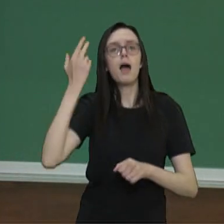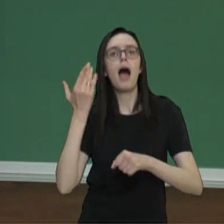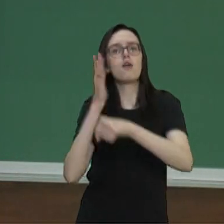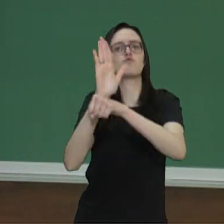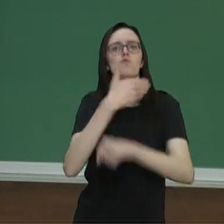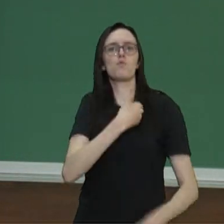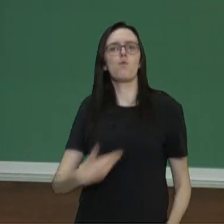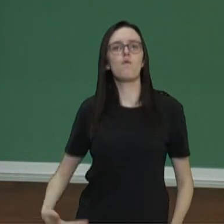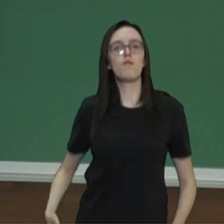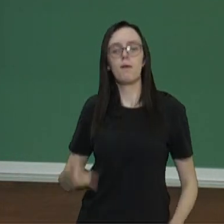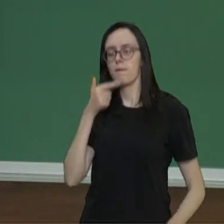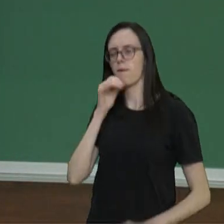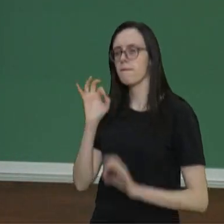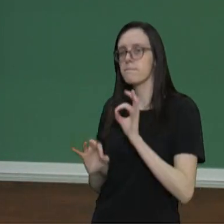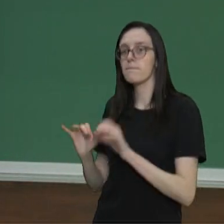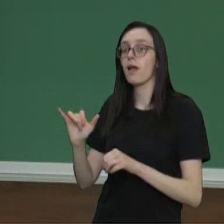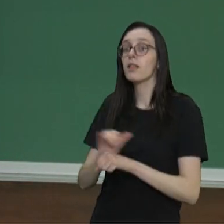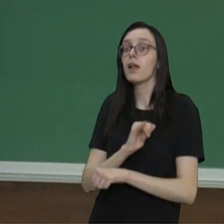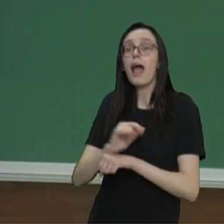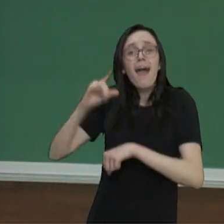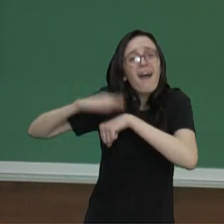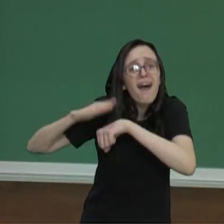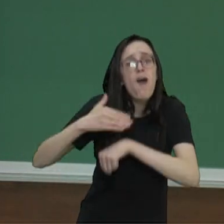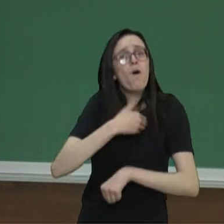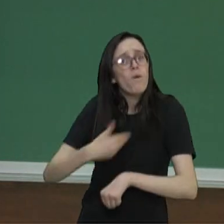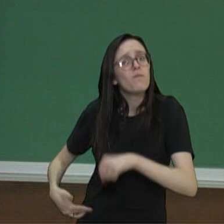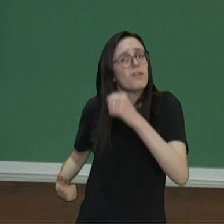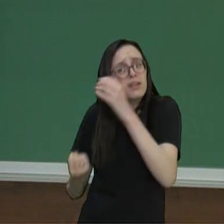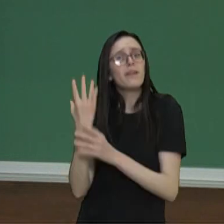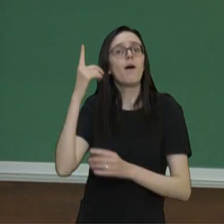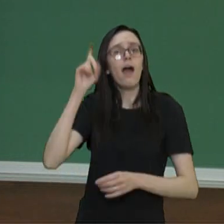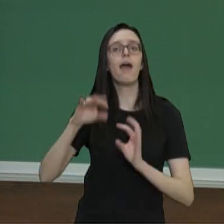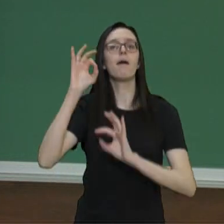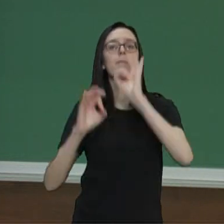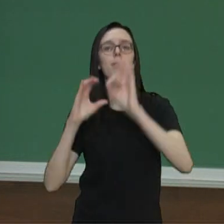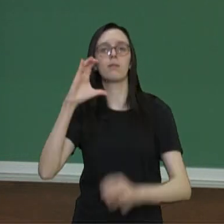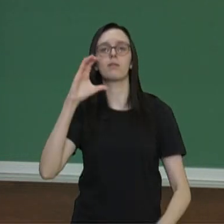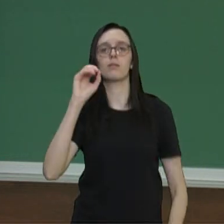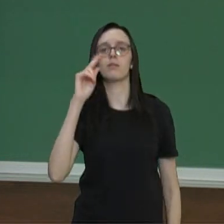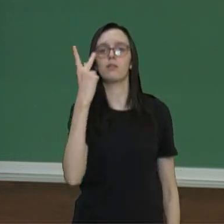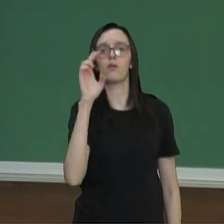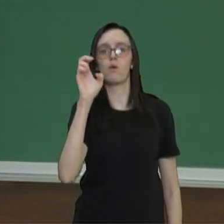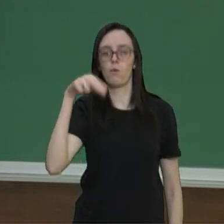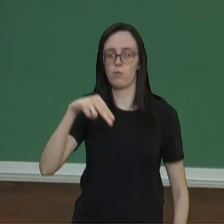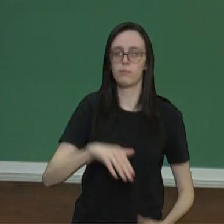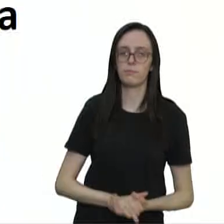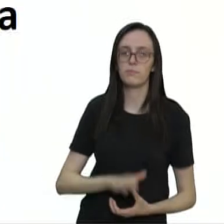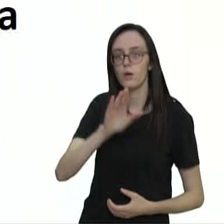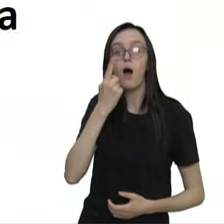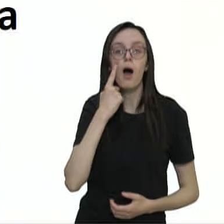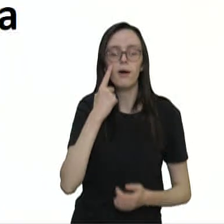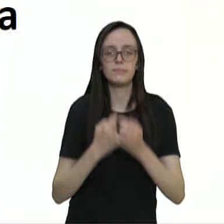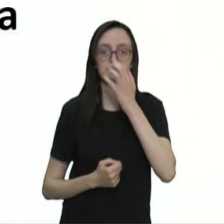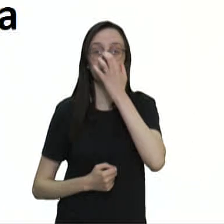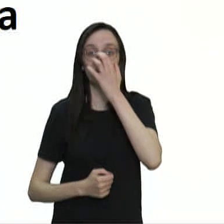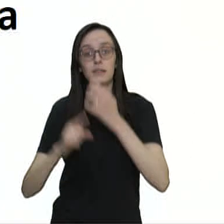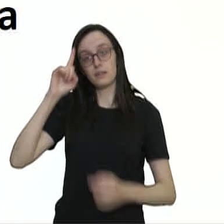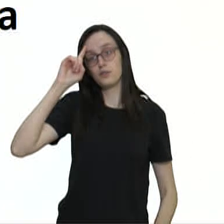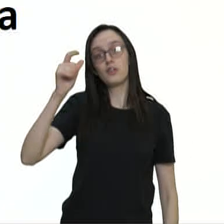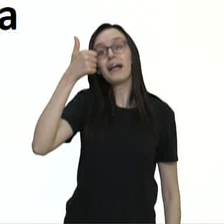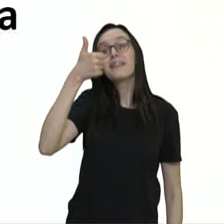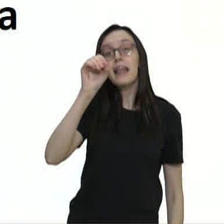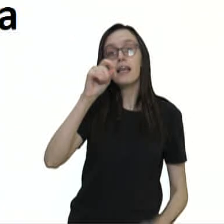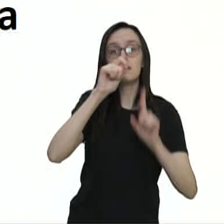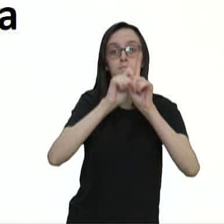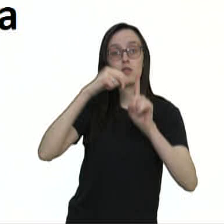ajudou o governo a montar essa farsa, chamada Plano Cohen. Olha isso! E no dia 10